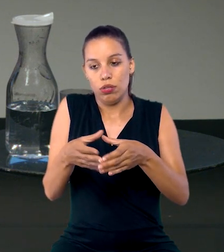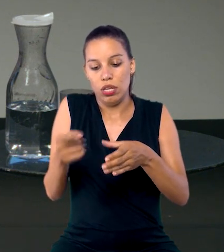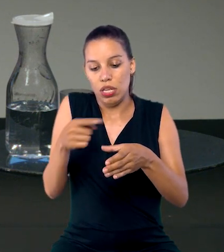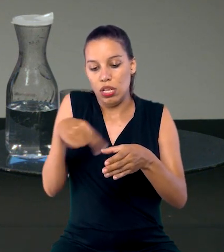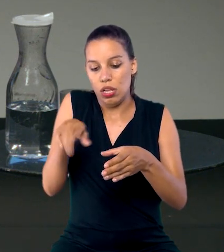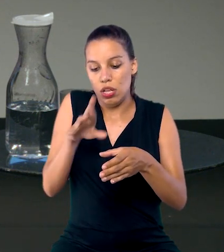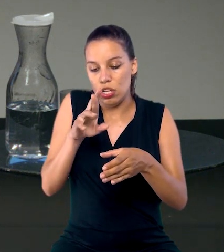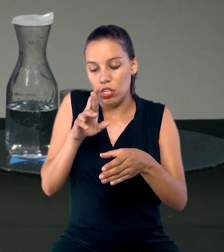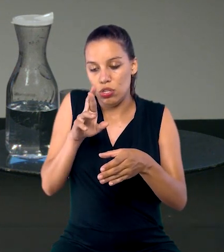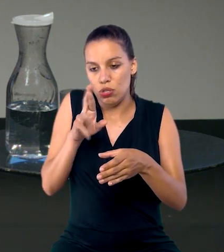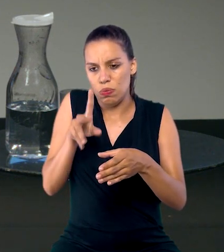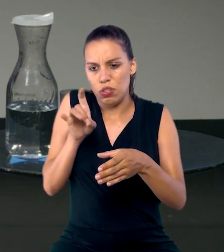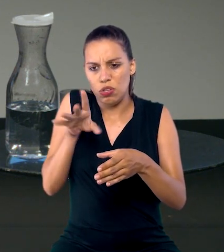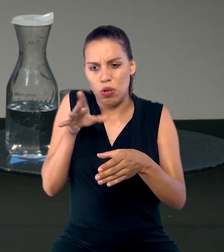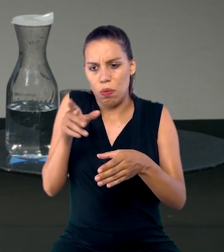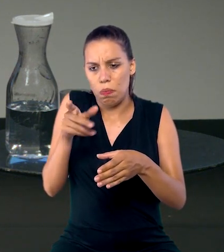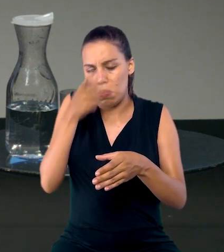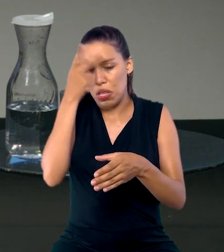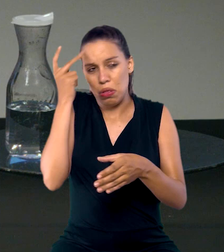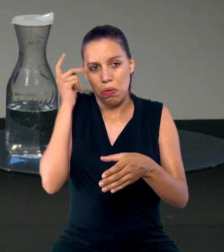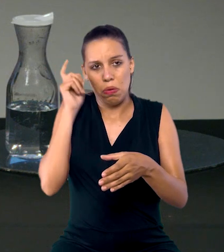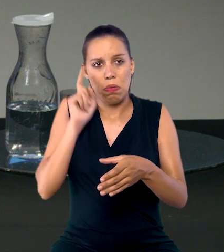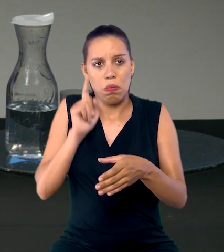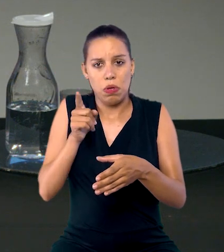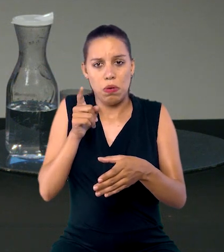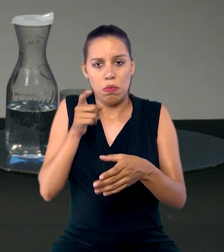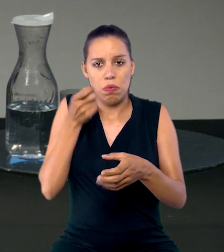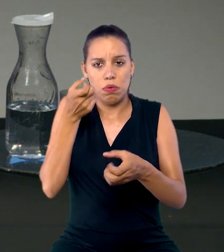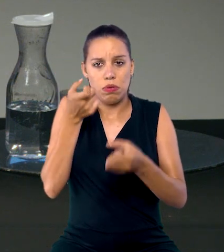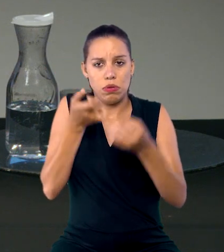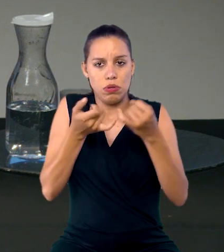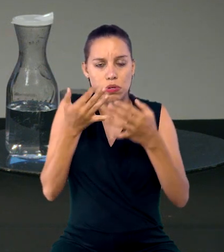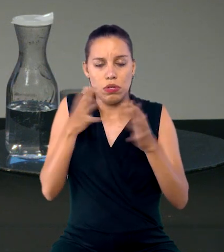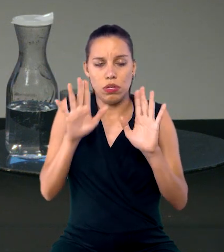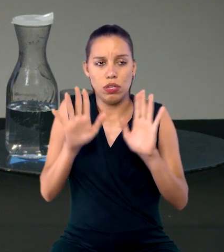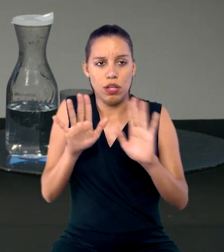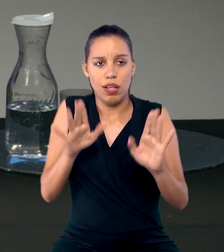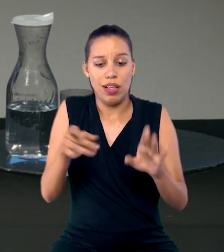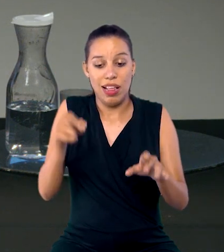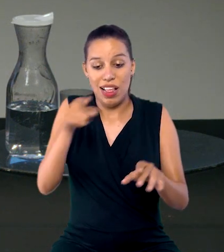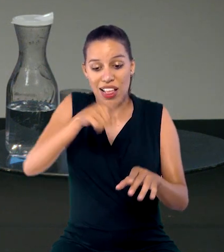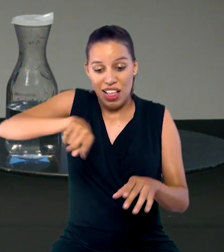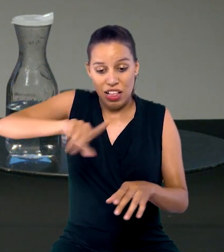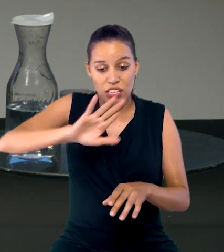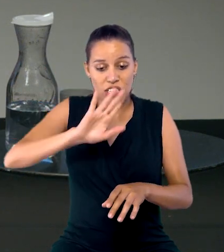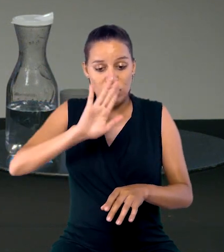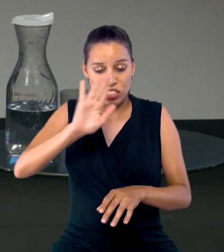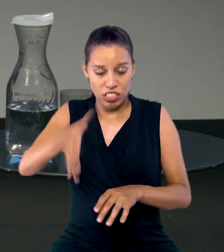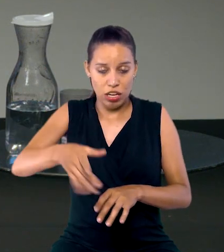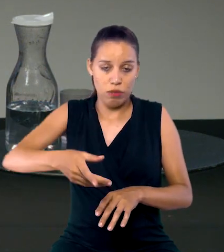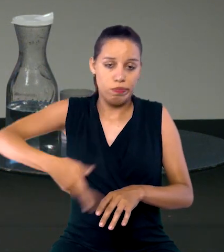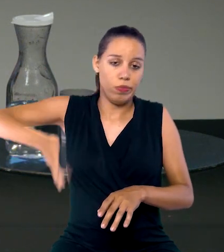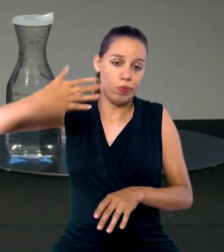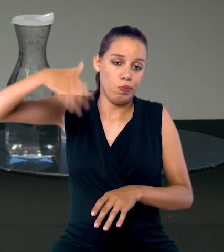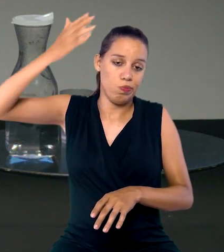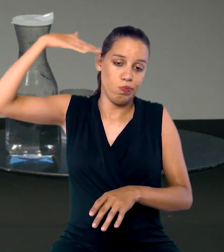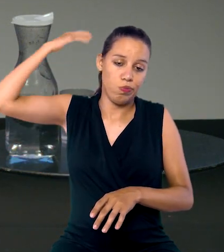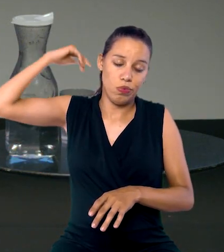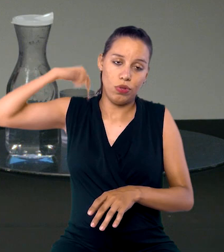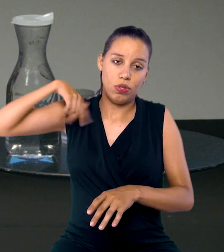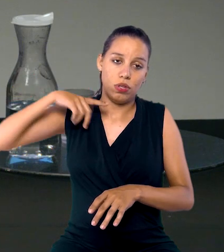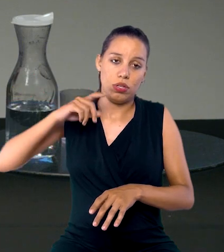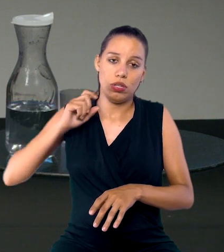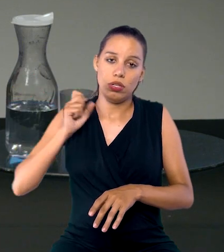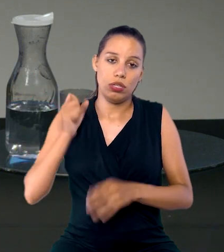E não apenas uma plataforma de jornalismo de muito boa qualidade, feito desde a Amazônia, né, desde o centro do mundo, desde um